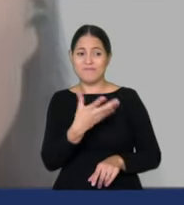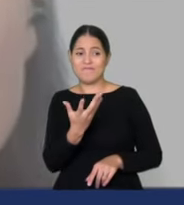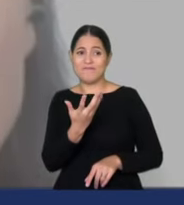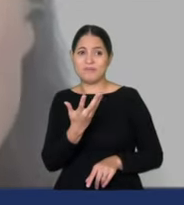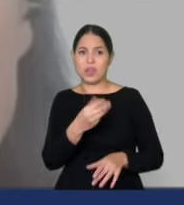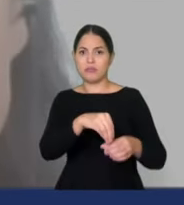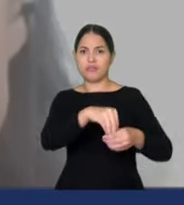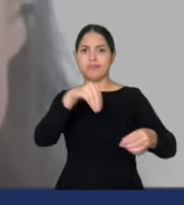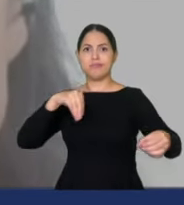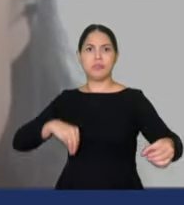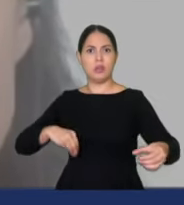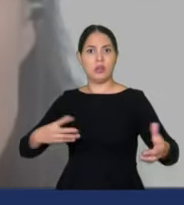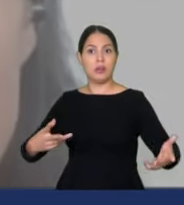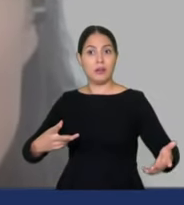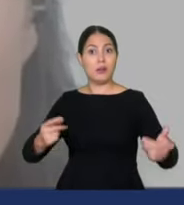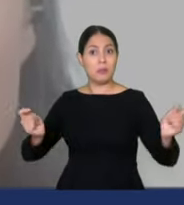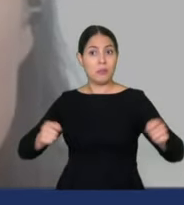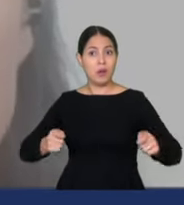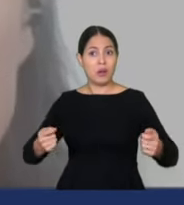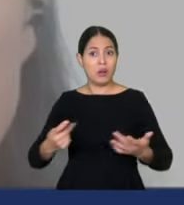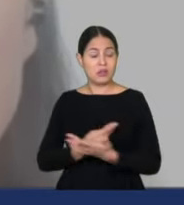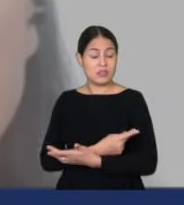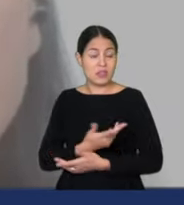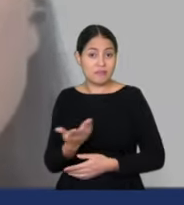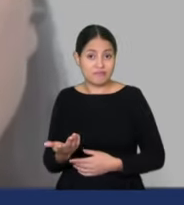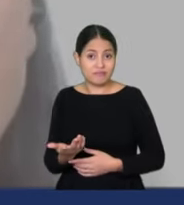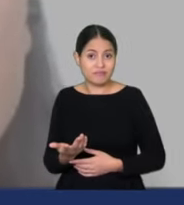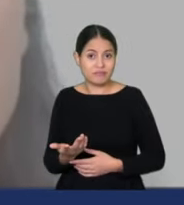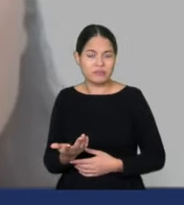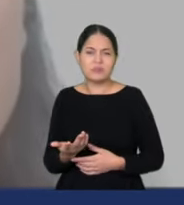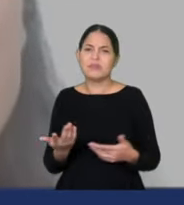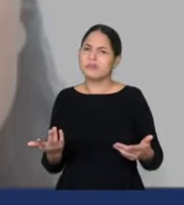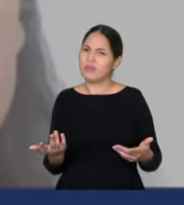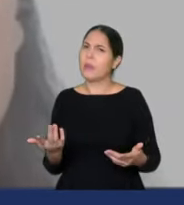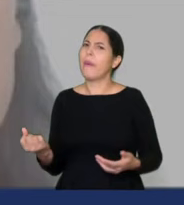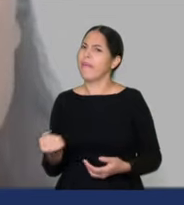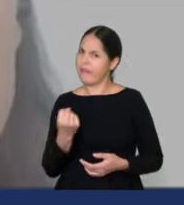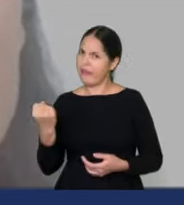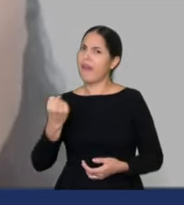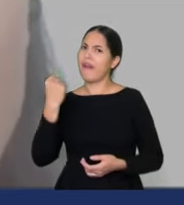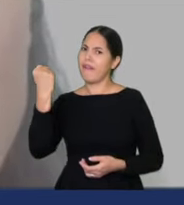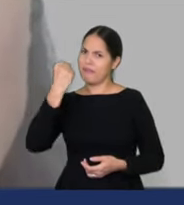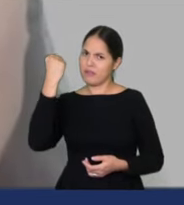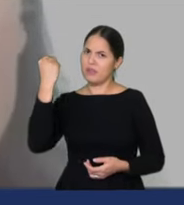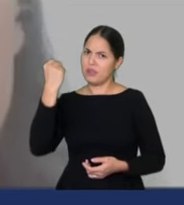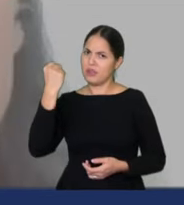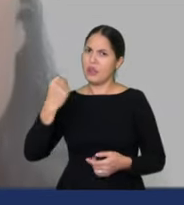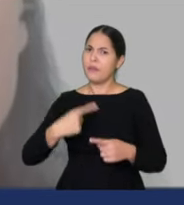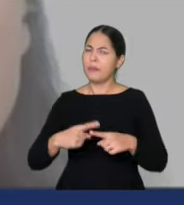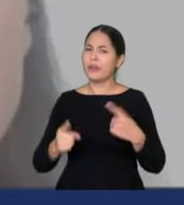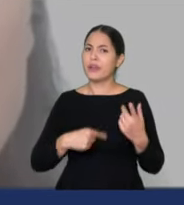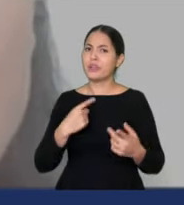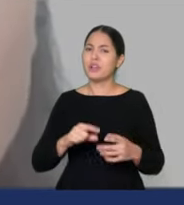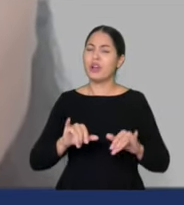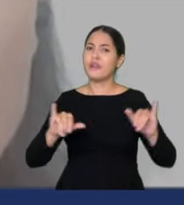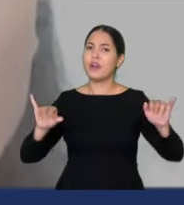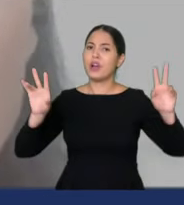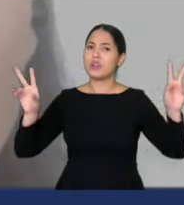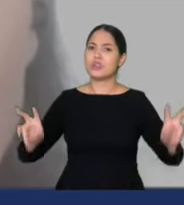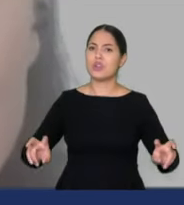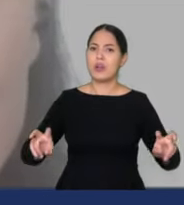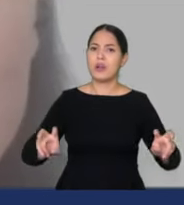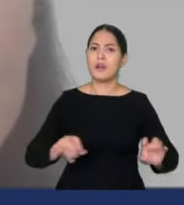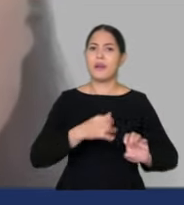apresentado por diversas análises de investimento. Então é muito grave, porque ao se abrir mão da Eletrobras, se abre mão justamente